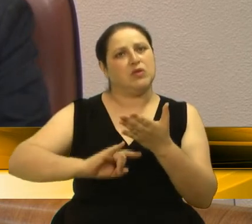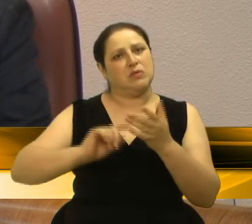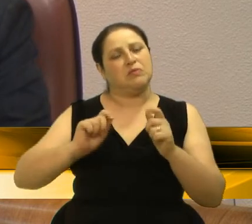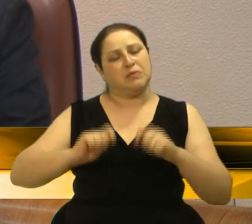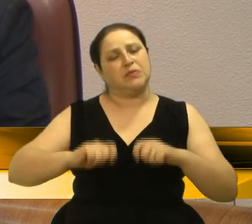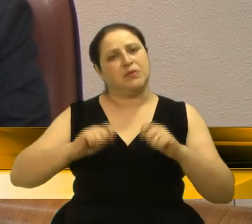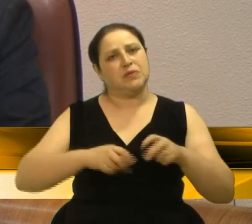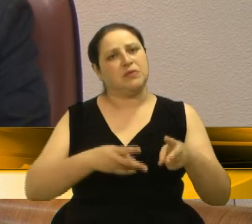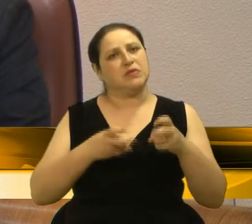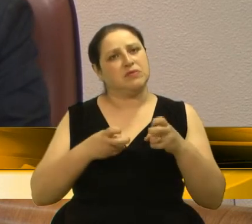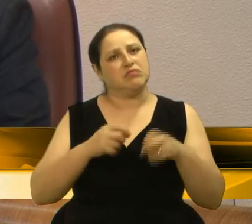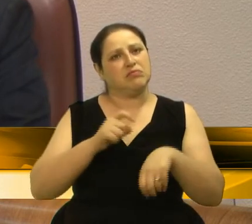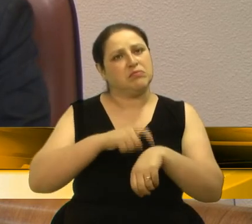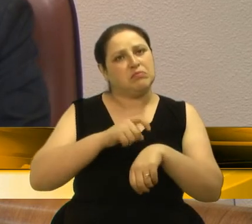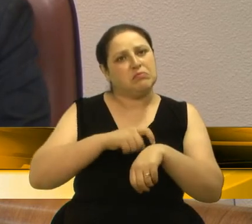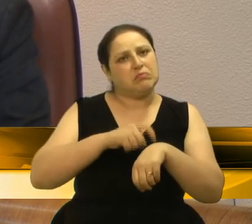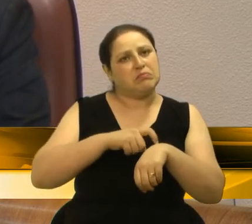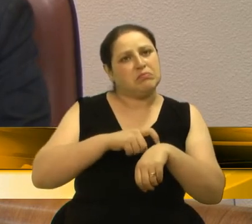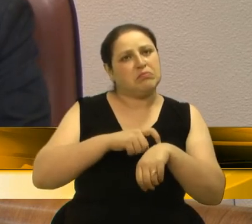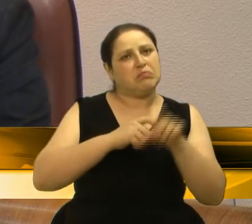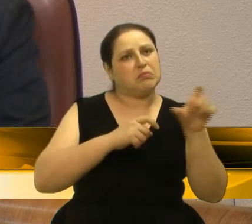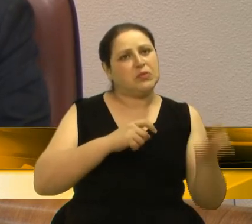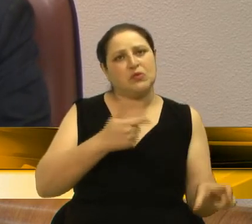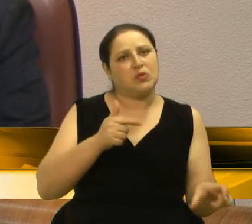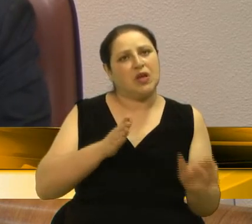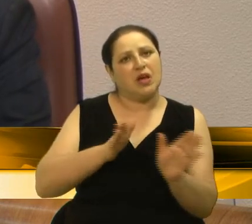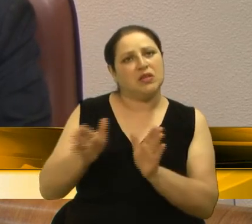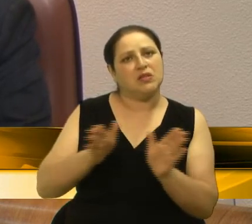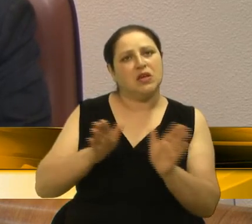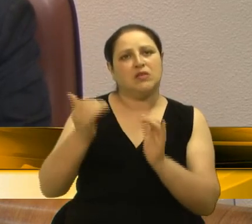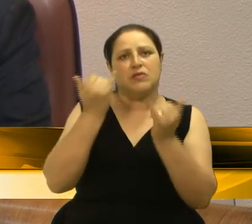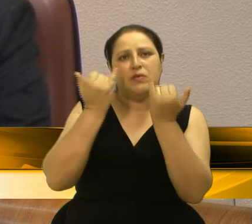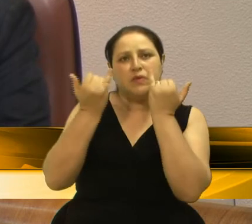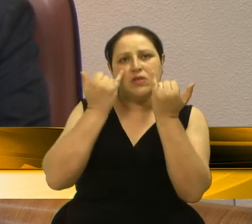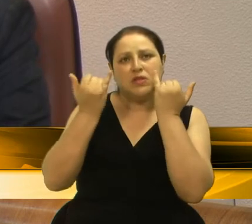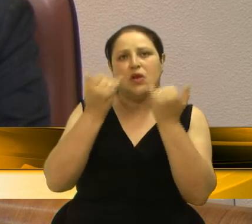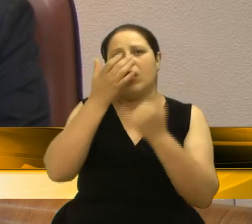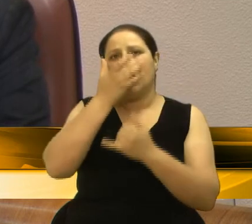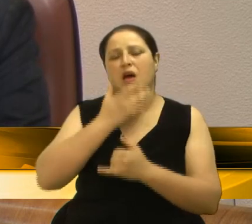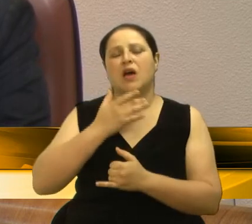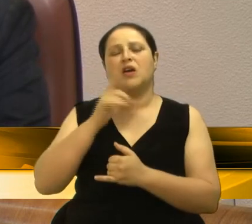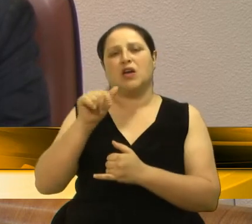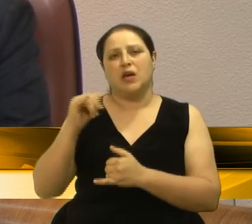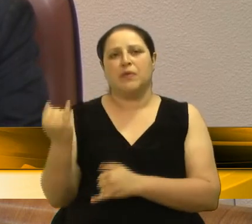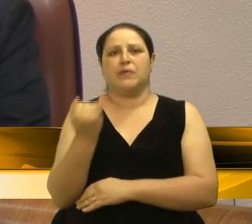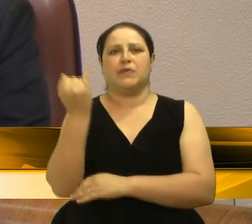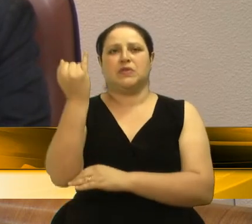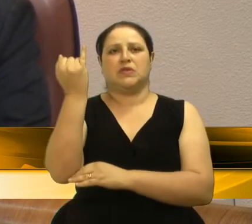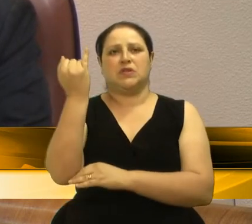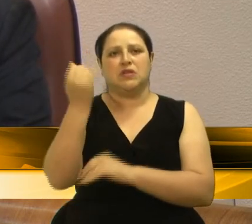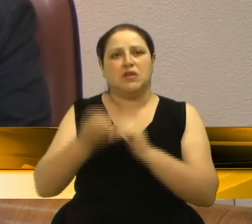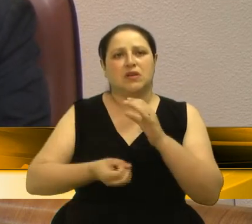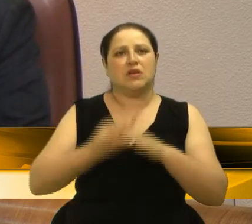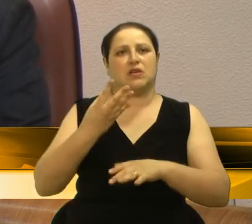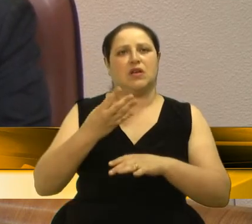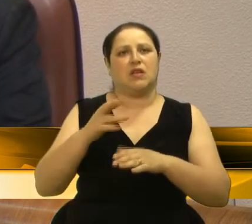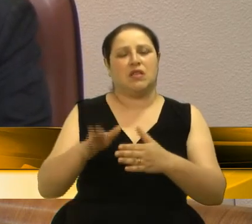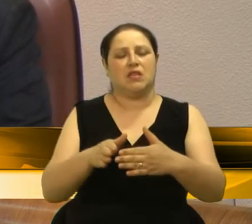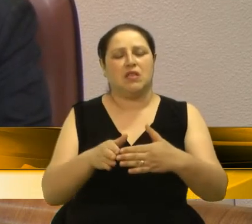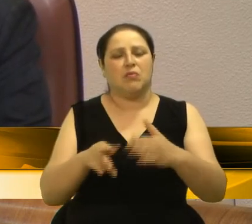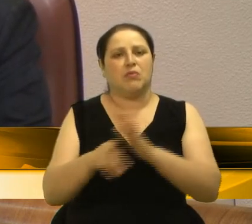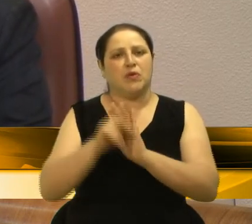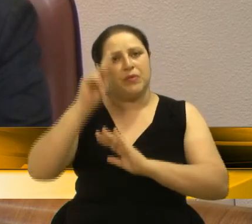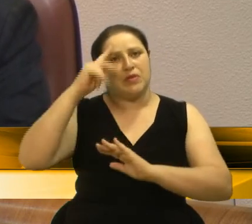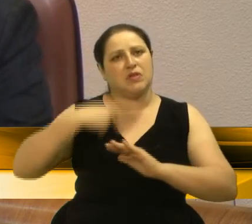momento, que o impetrante não obteve acesso às informações que considera relevantes para a elaboração da sua defesa,